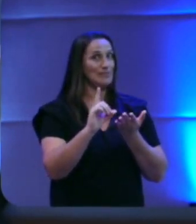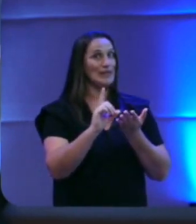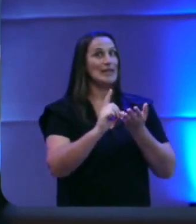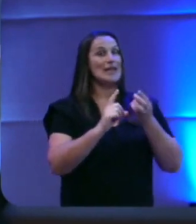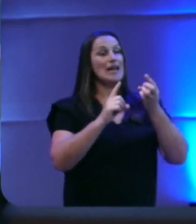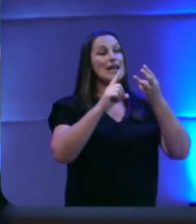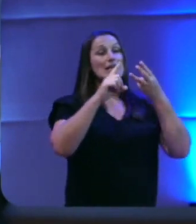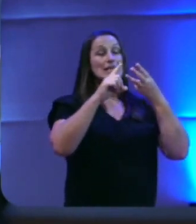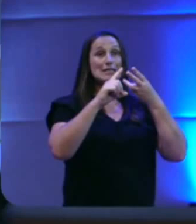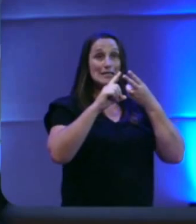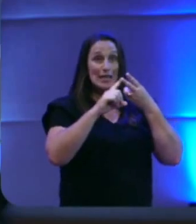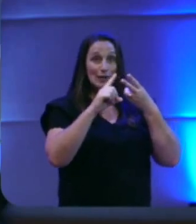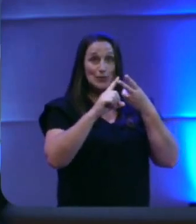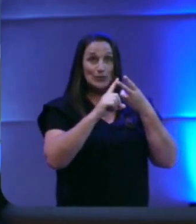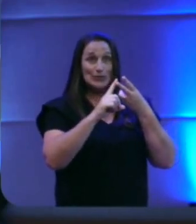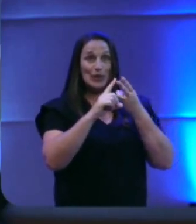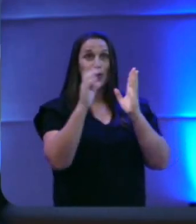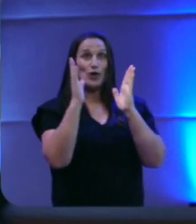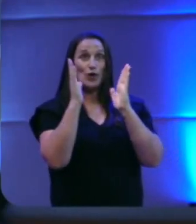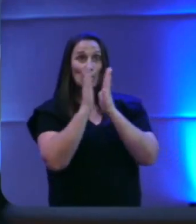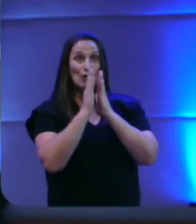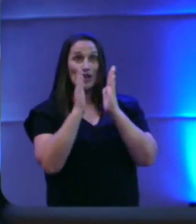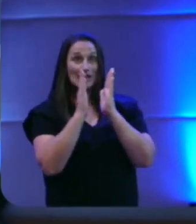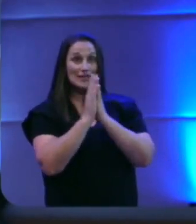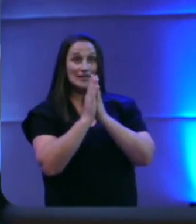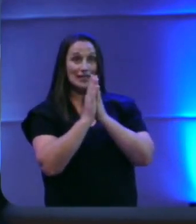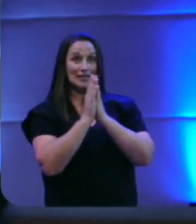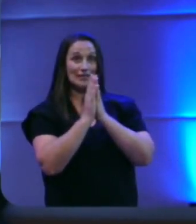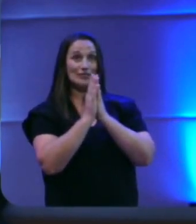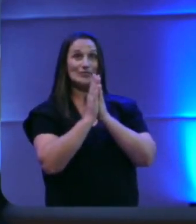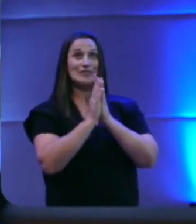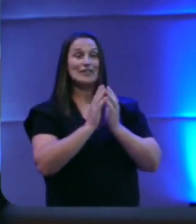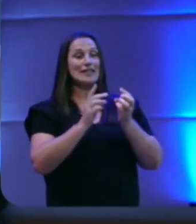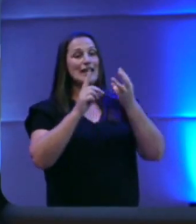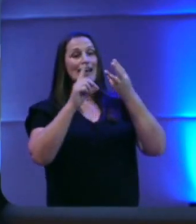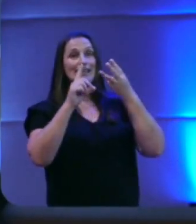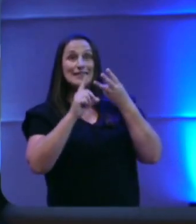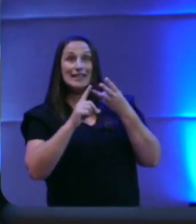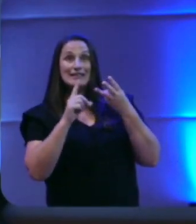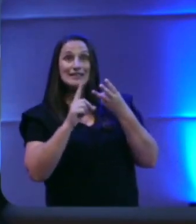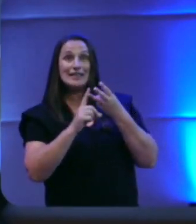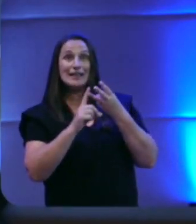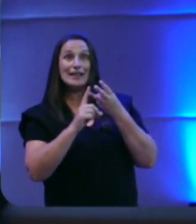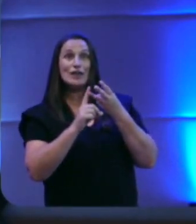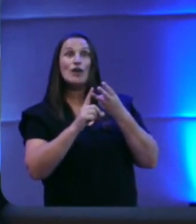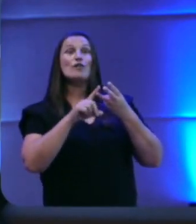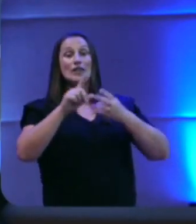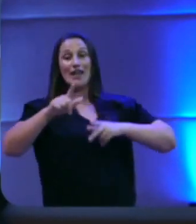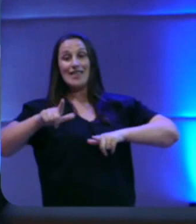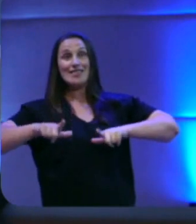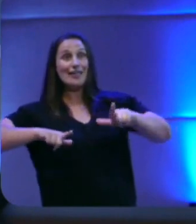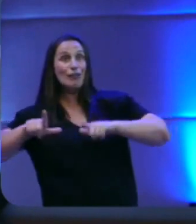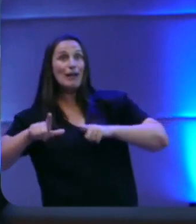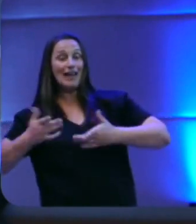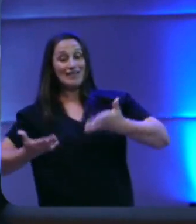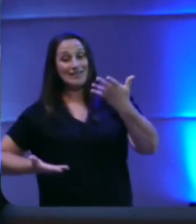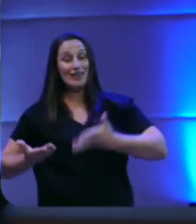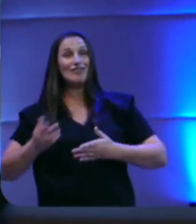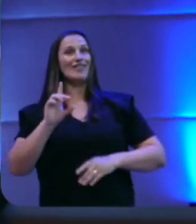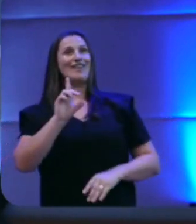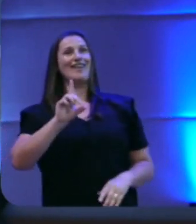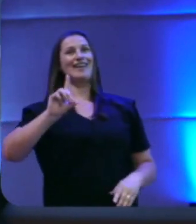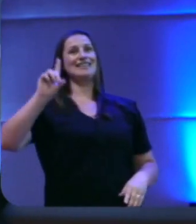o engajamento na missão de Jesus. Vou te dar até um acróstico, até uma sigla para você lembrar. Para você ter um